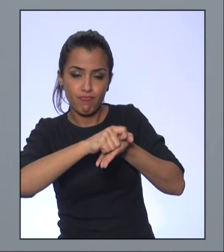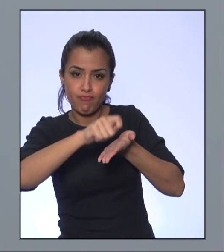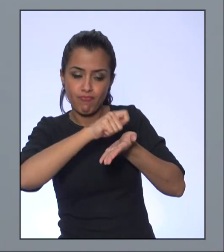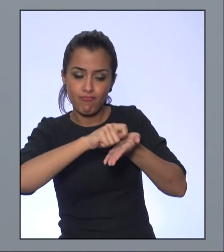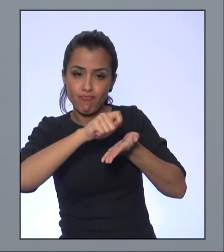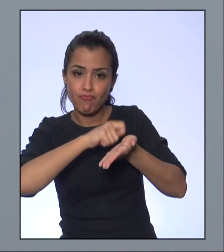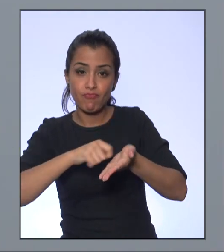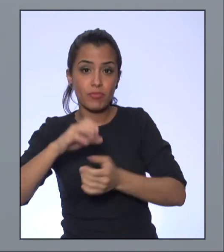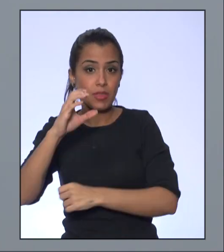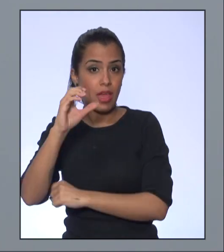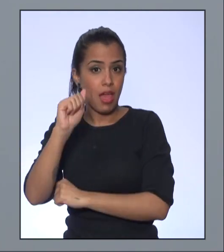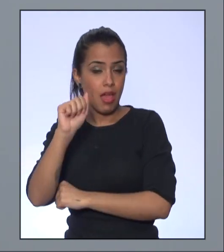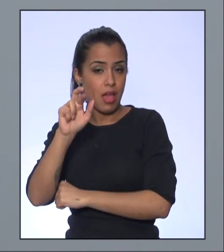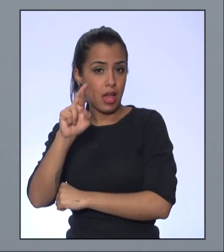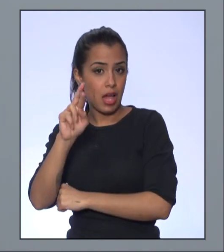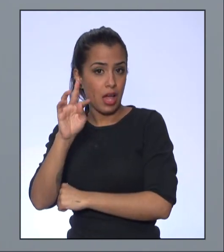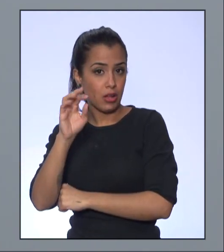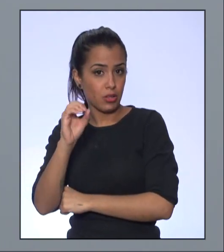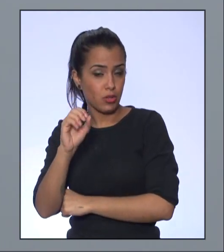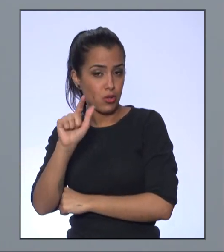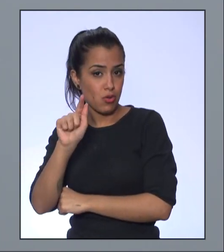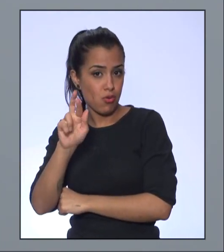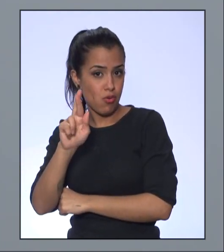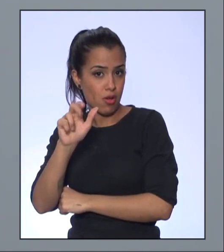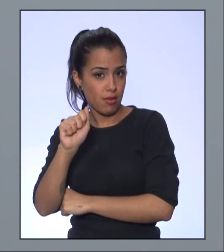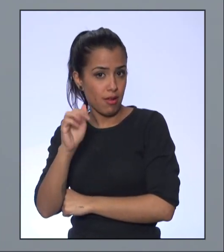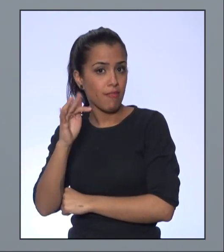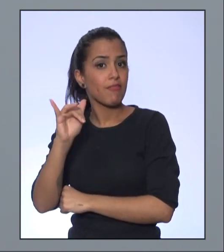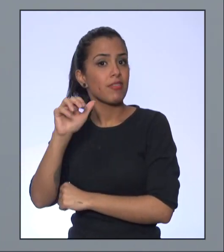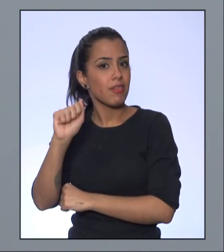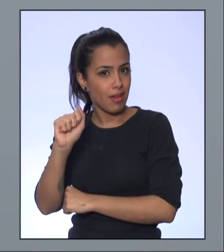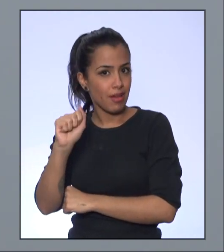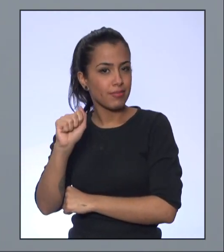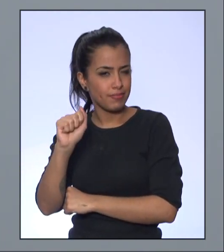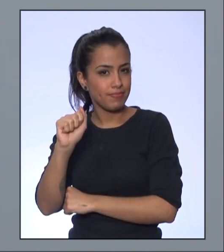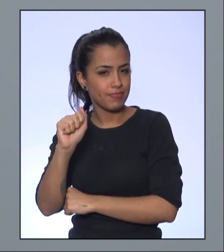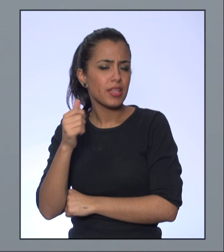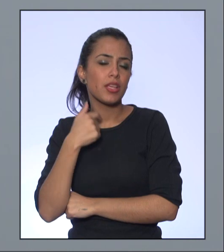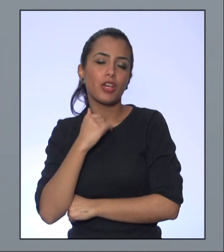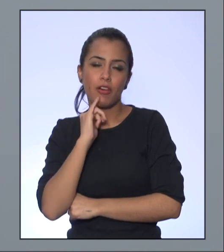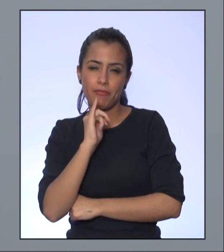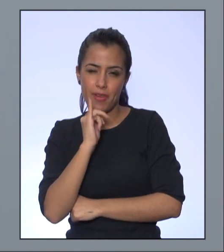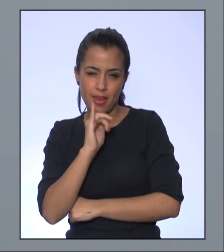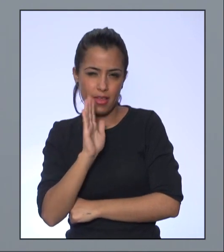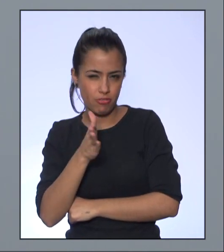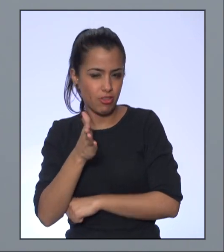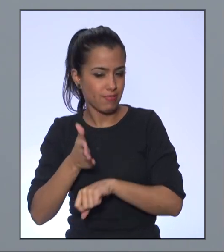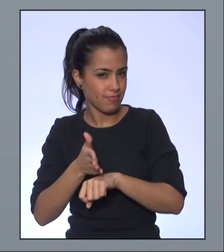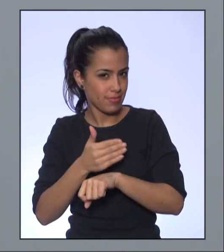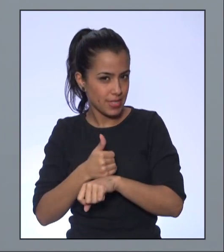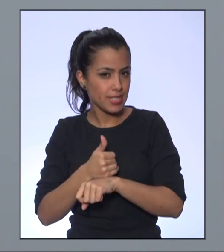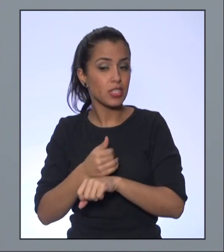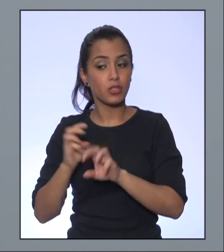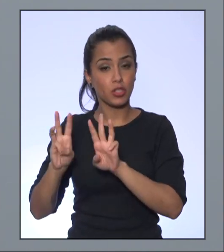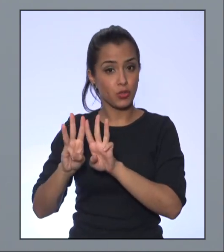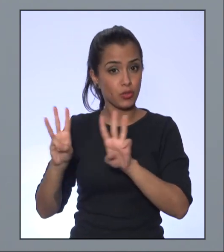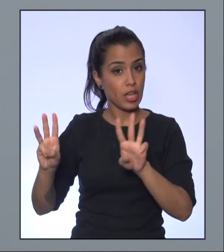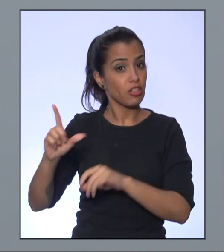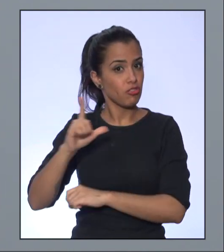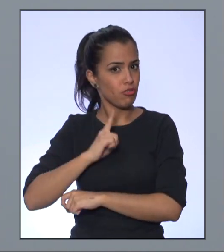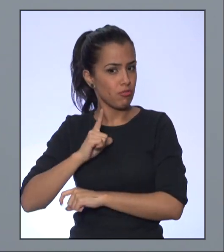no site nós estamos oferecendo uma base cartográfica, na realidade uma imagem de